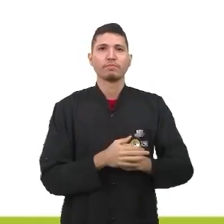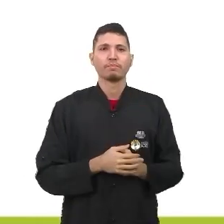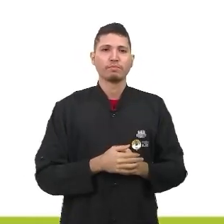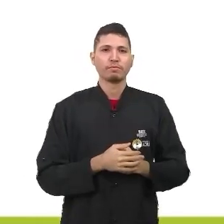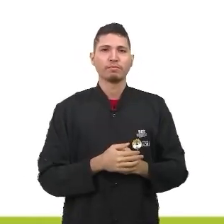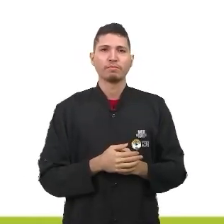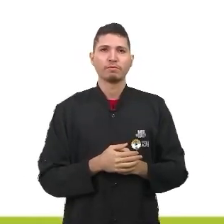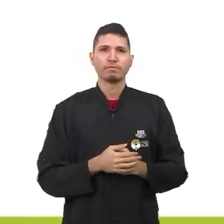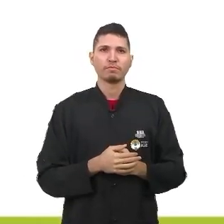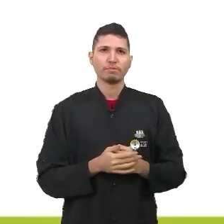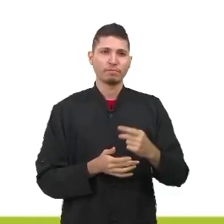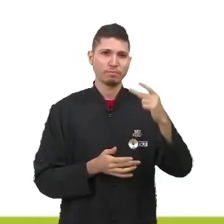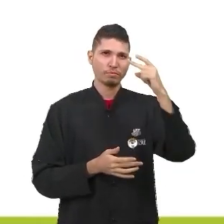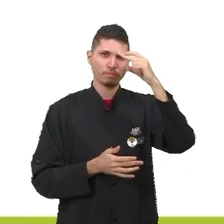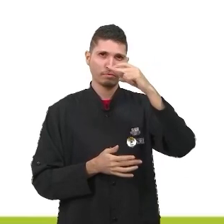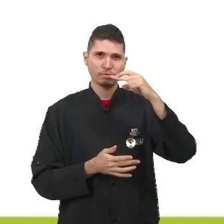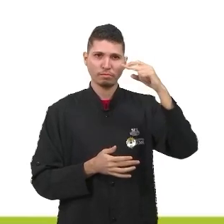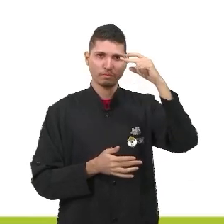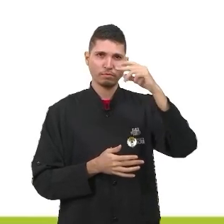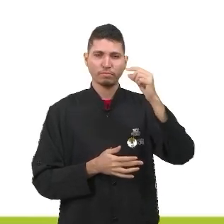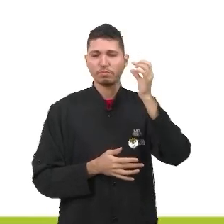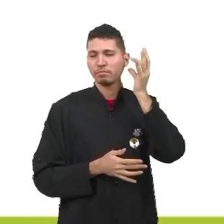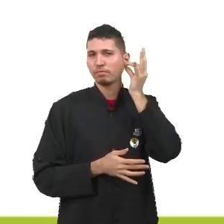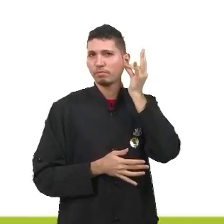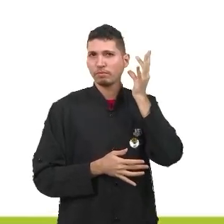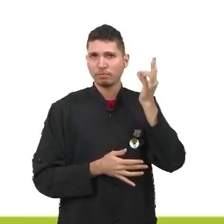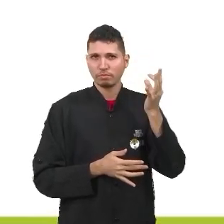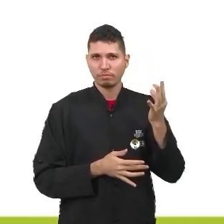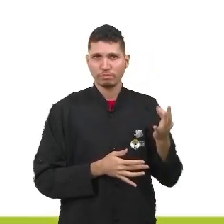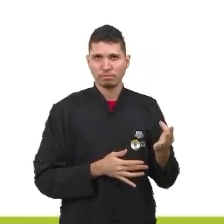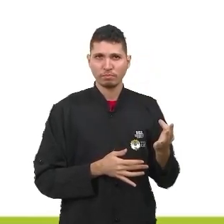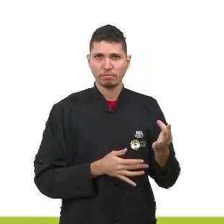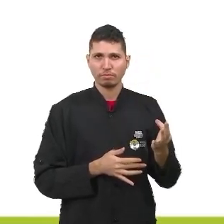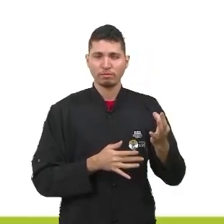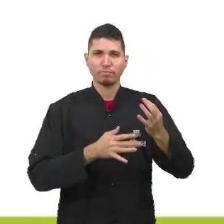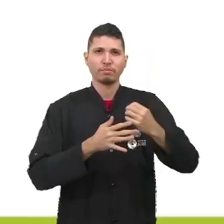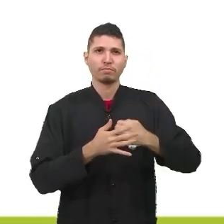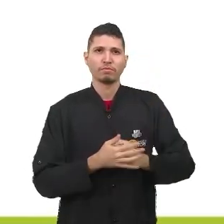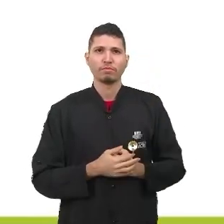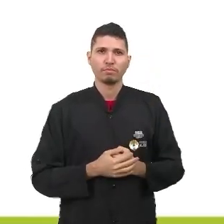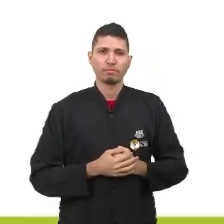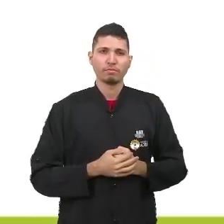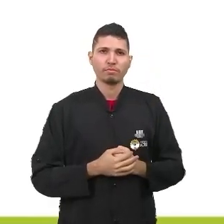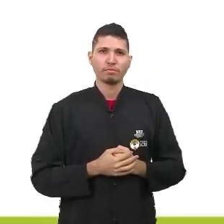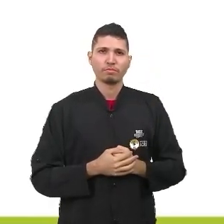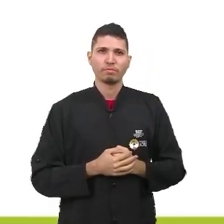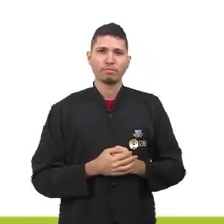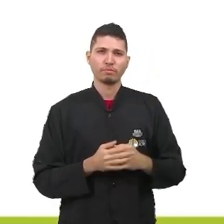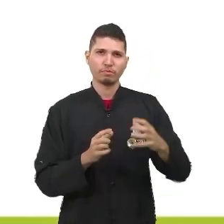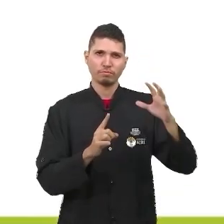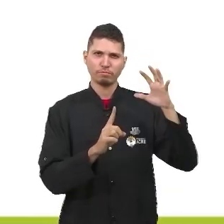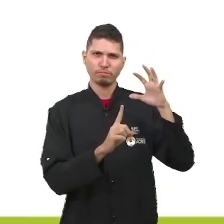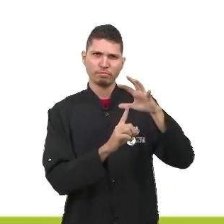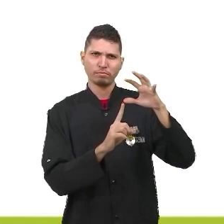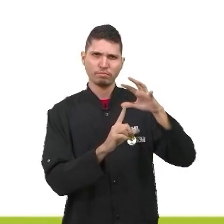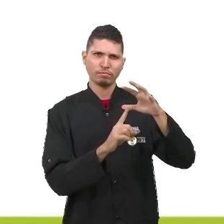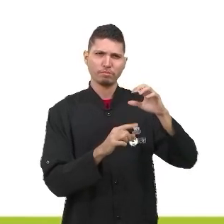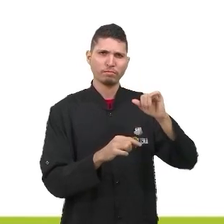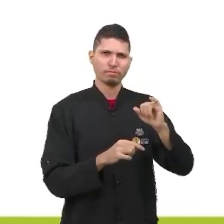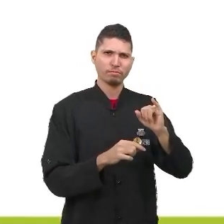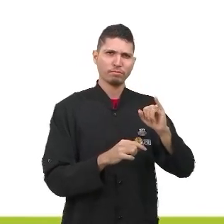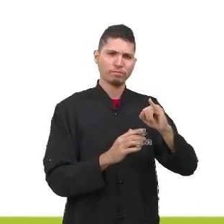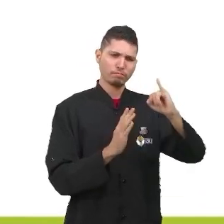nota-se que Tarsila do Amaral, letra A, recorreu ao estilo impressionista de se